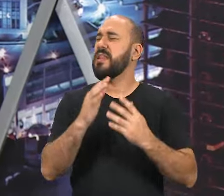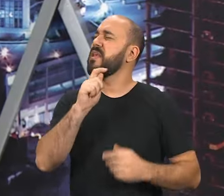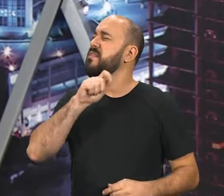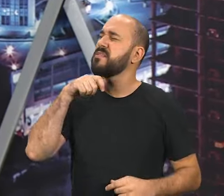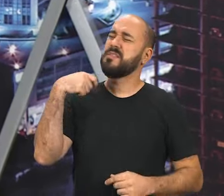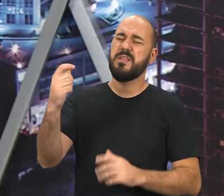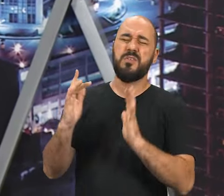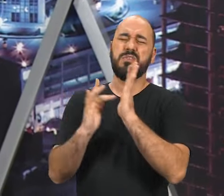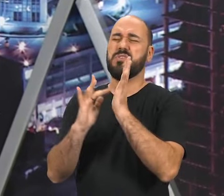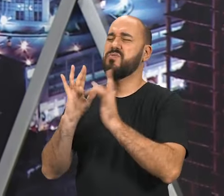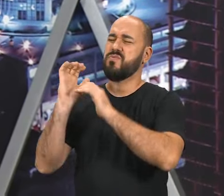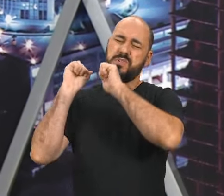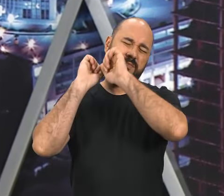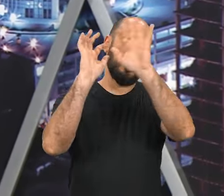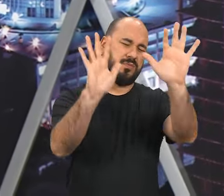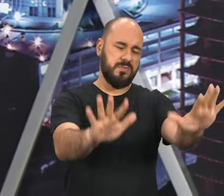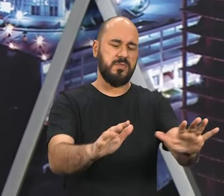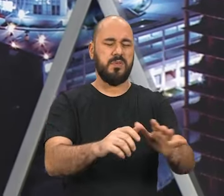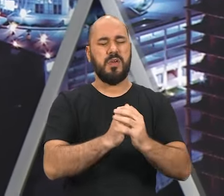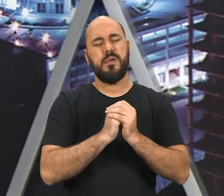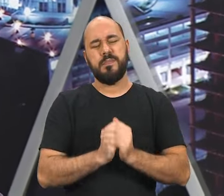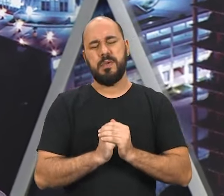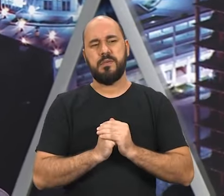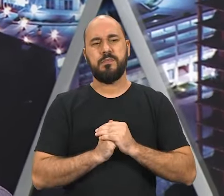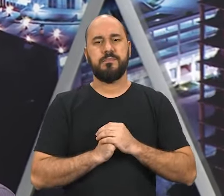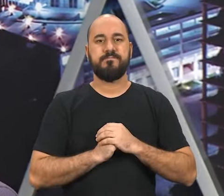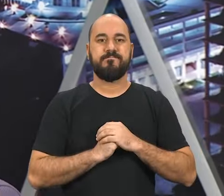em nome de Jesus. Amém.